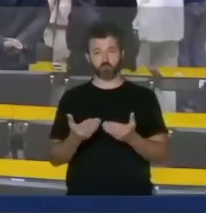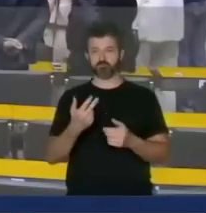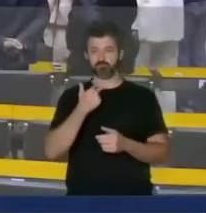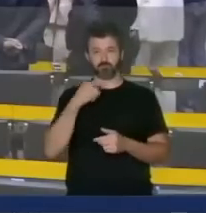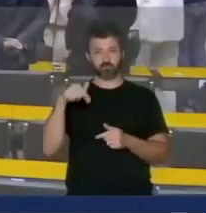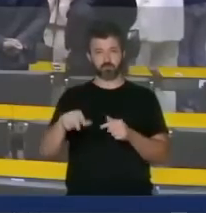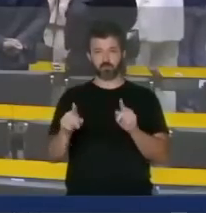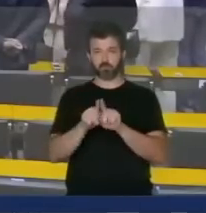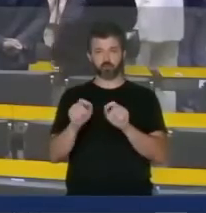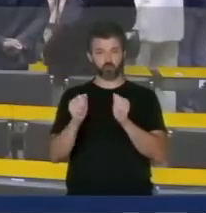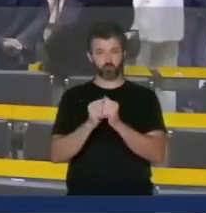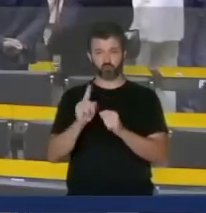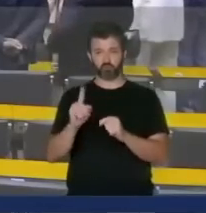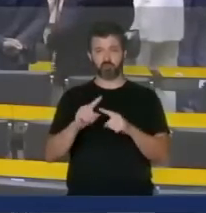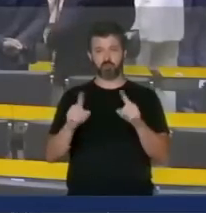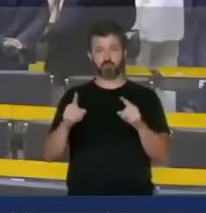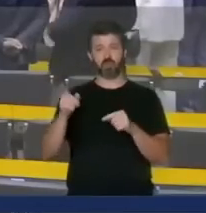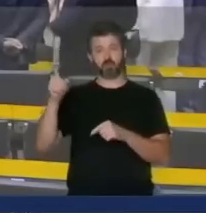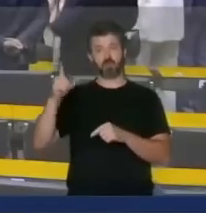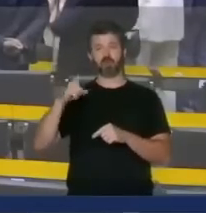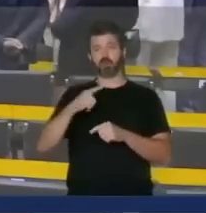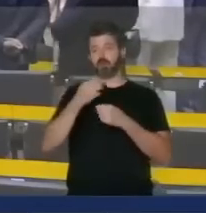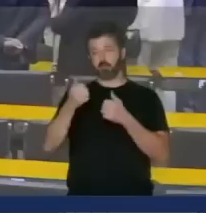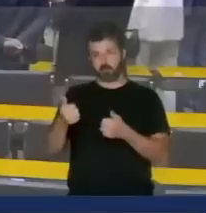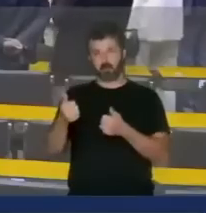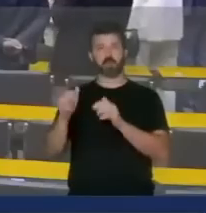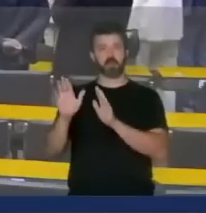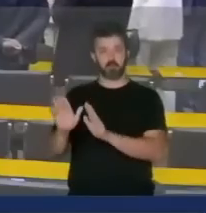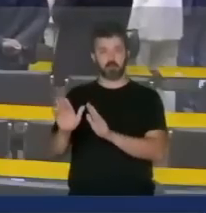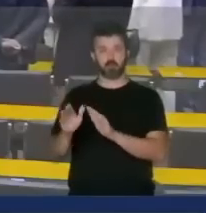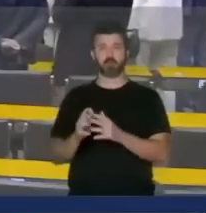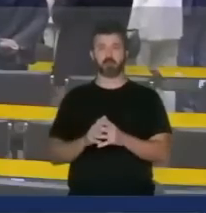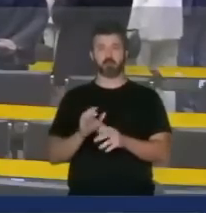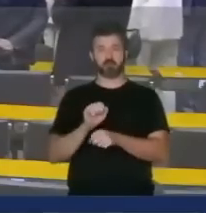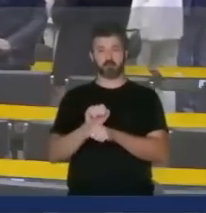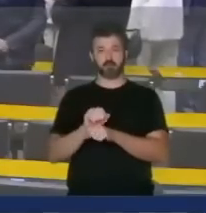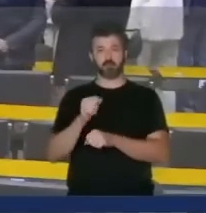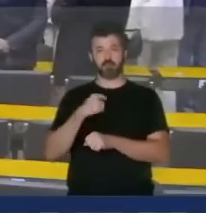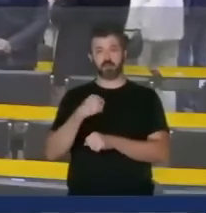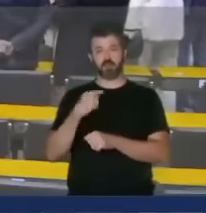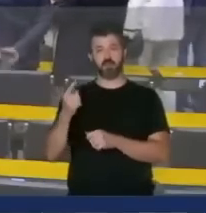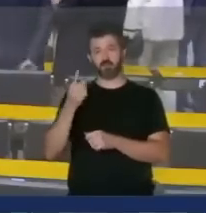estar presente, mas onde ele está, ele vai estar bem e vai voltar logo.